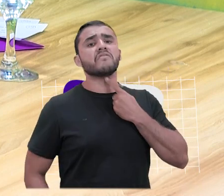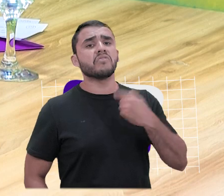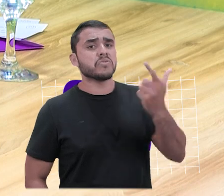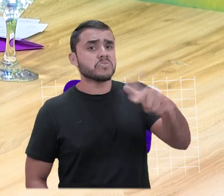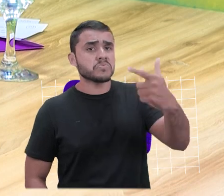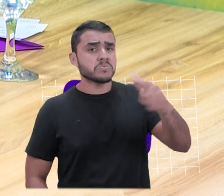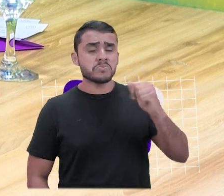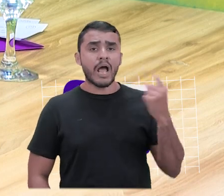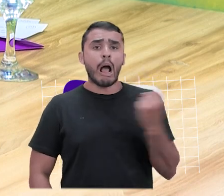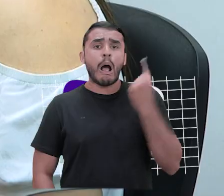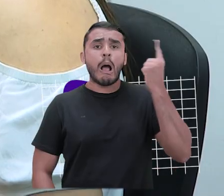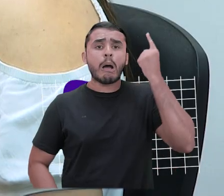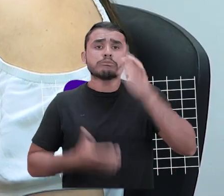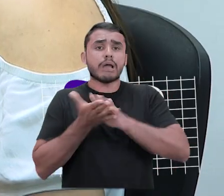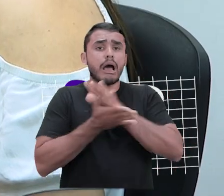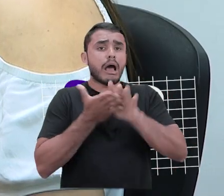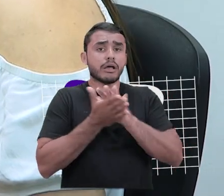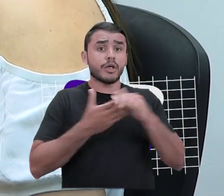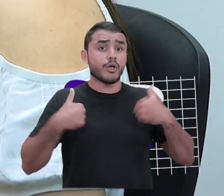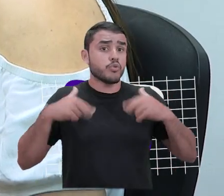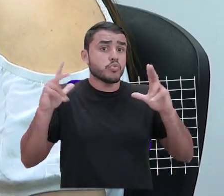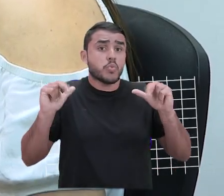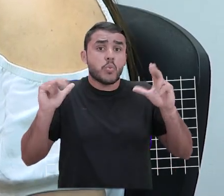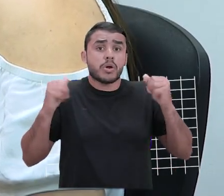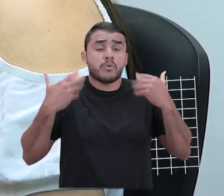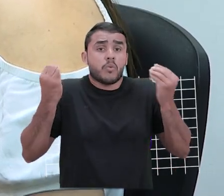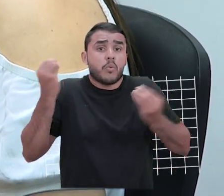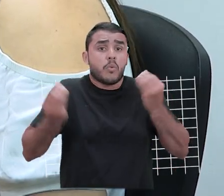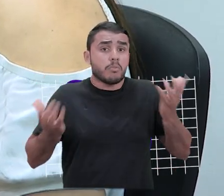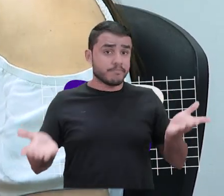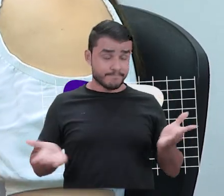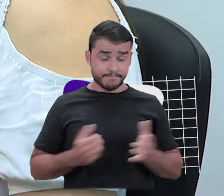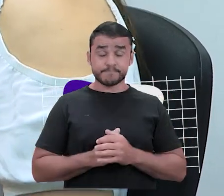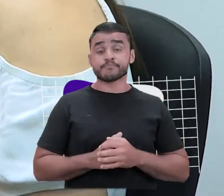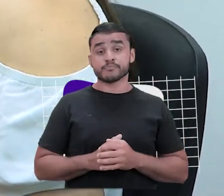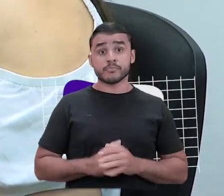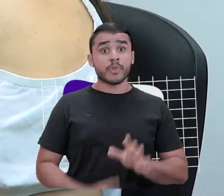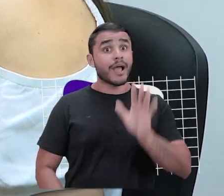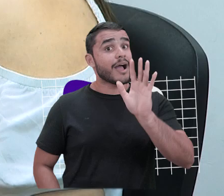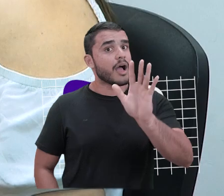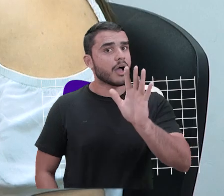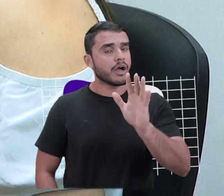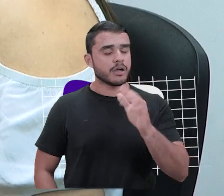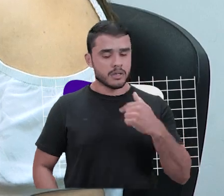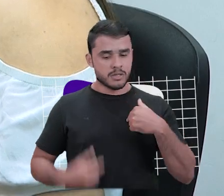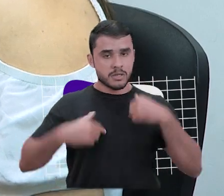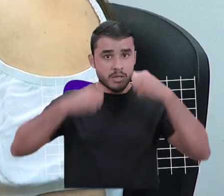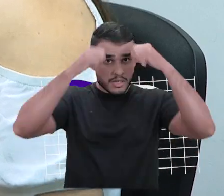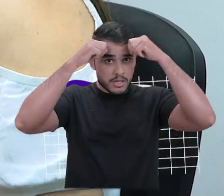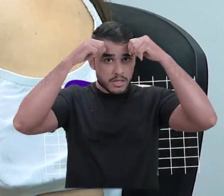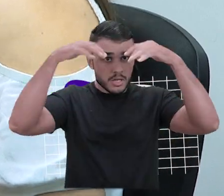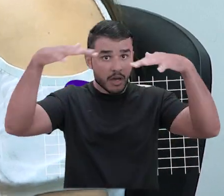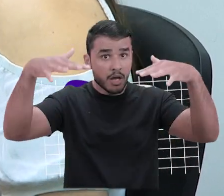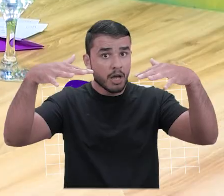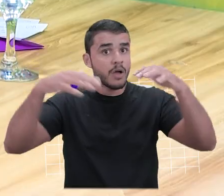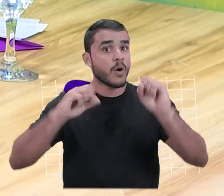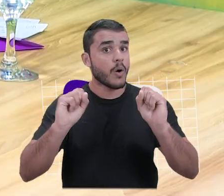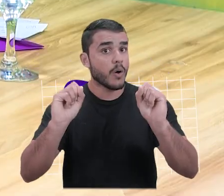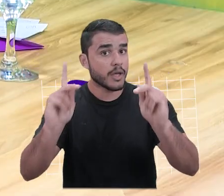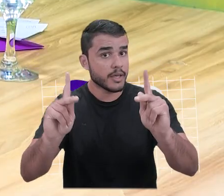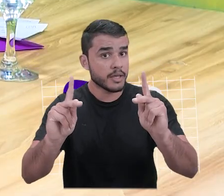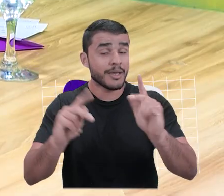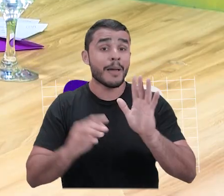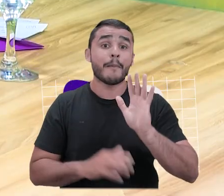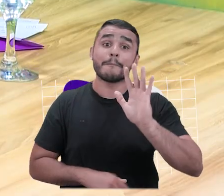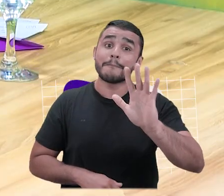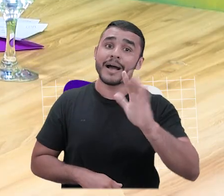falta. Pra ti mesmo. O que é difícil pra mim são as comorbidades associadas. Exatamente. Essa é a parte difícil.